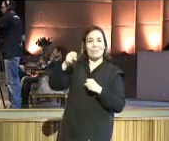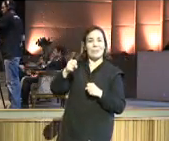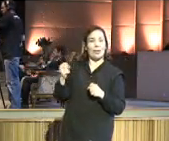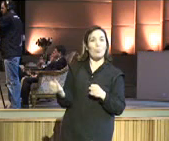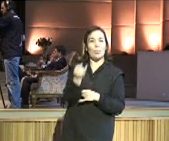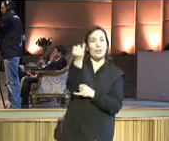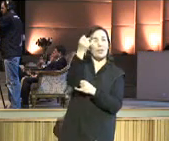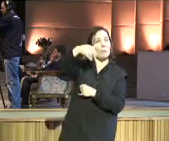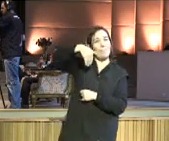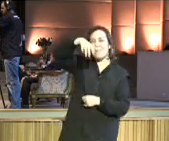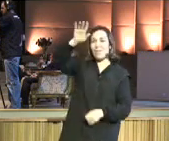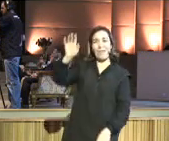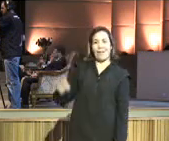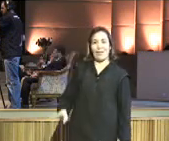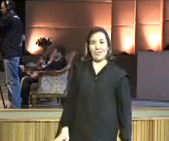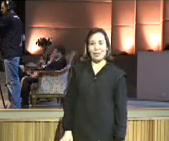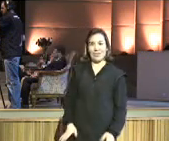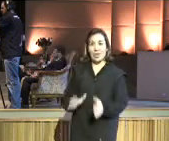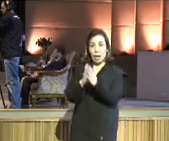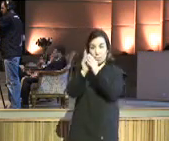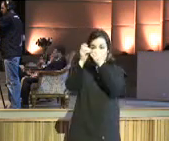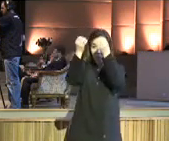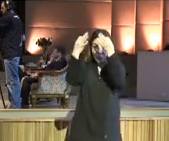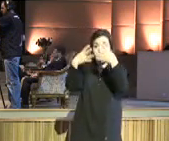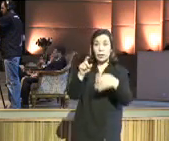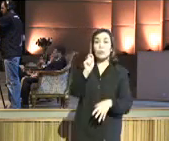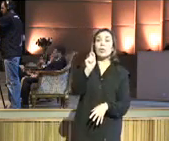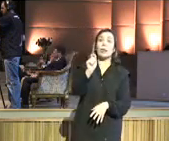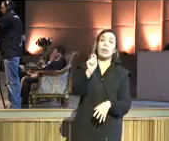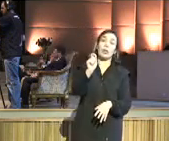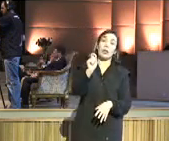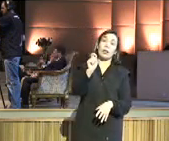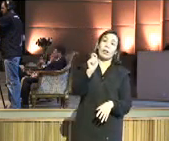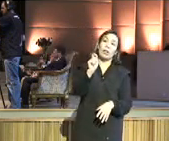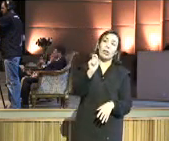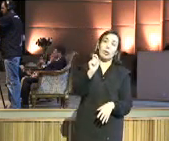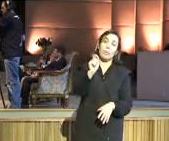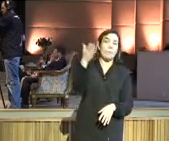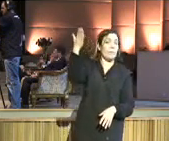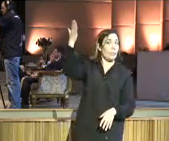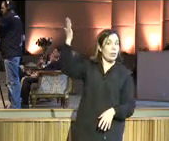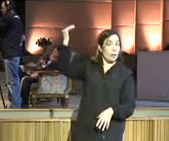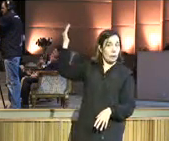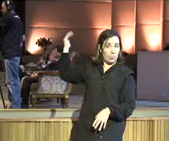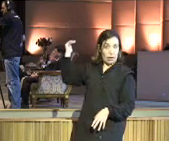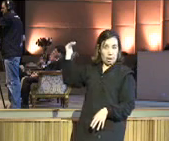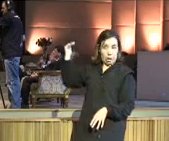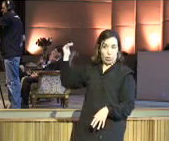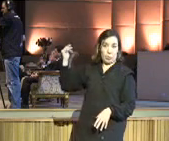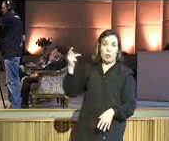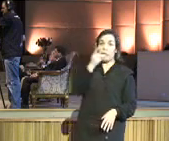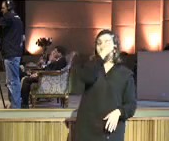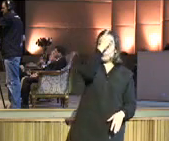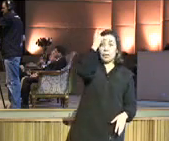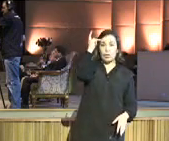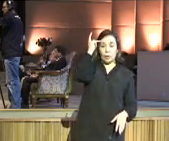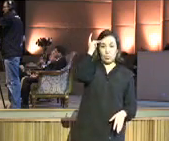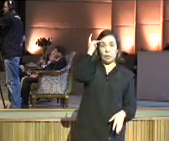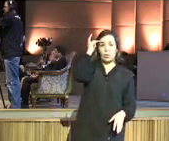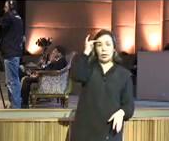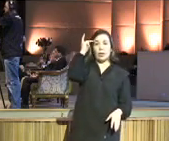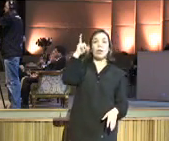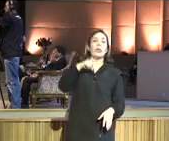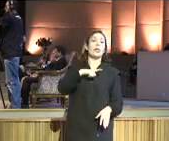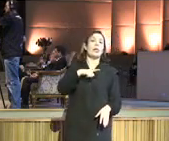Na Bíblia conta a história de uma situação que o povo passou. O povo estava cercado pelos inimigos,